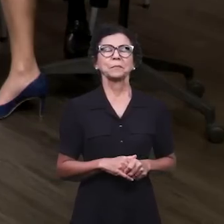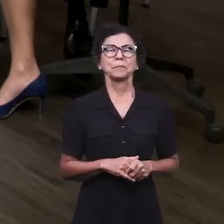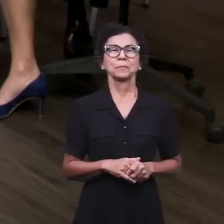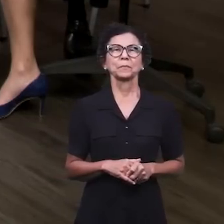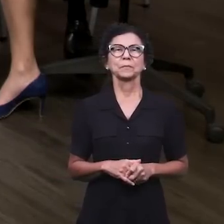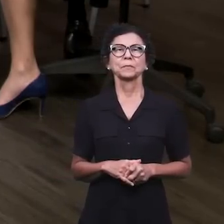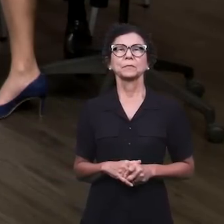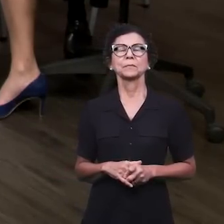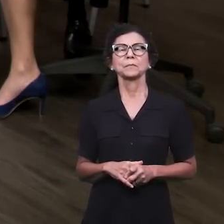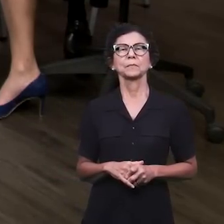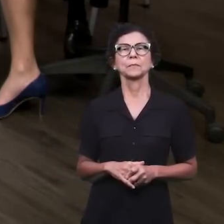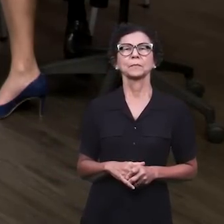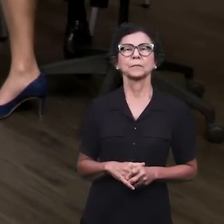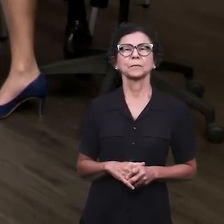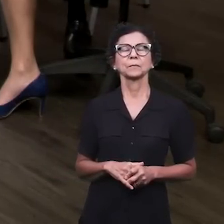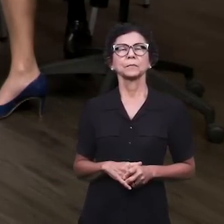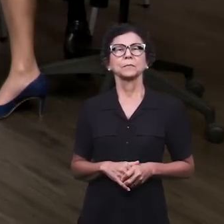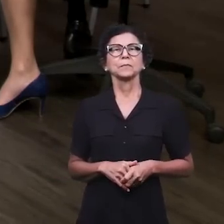Laís,